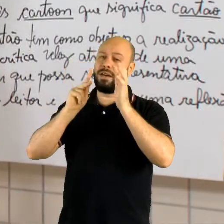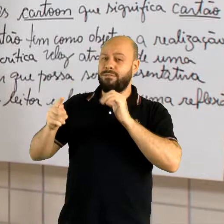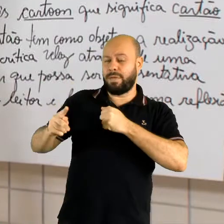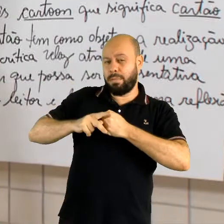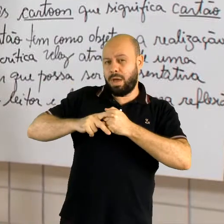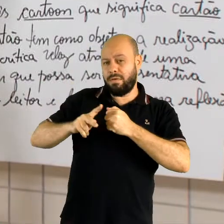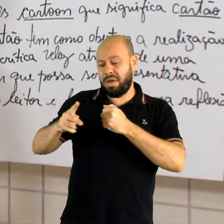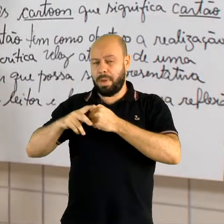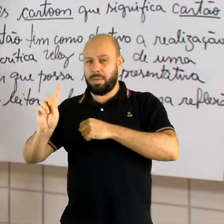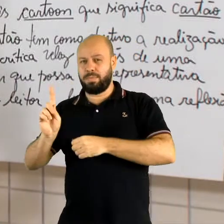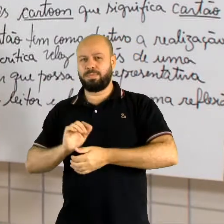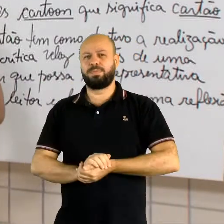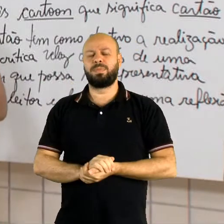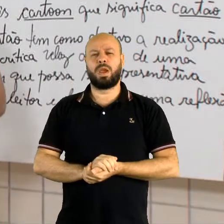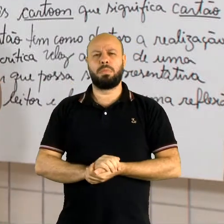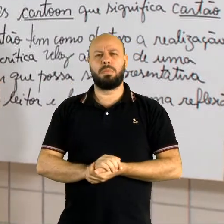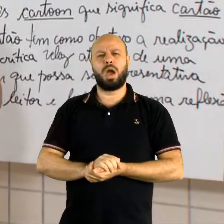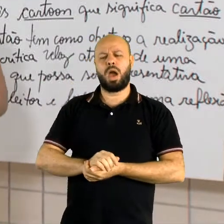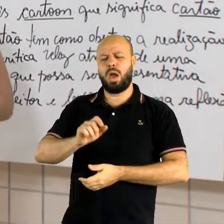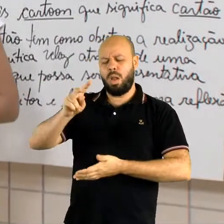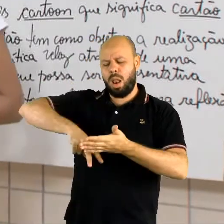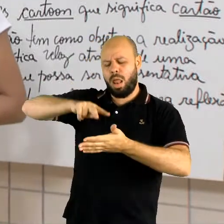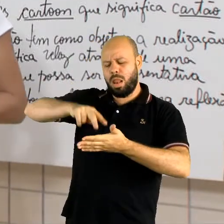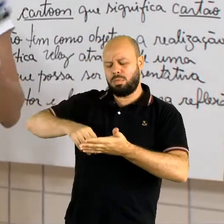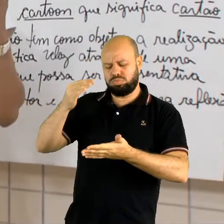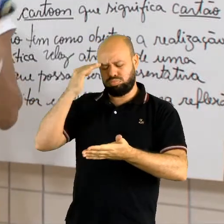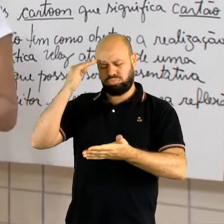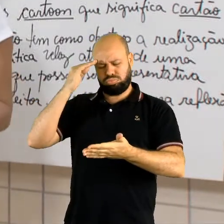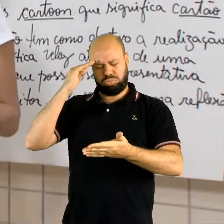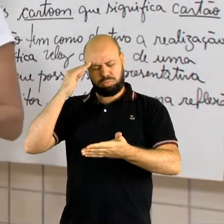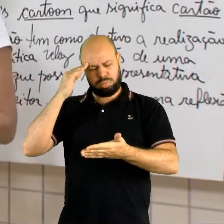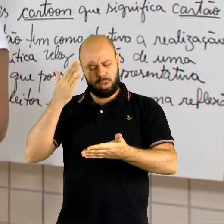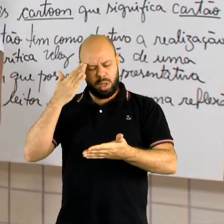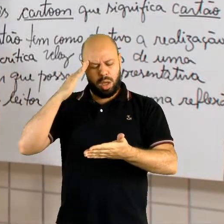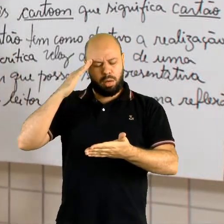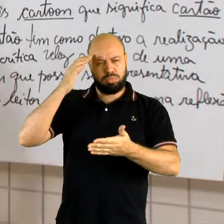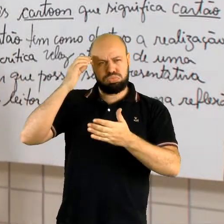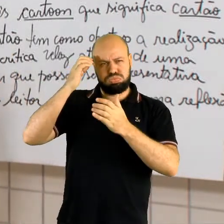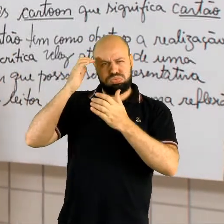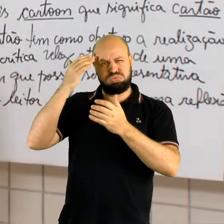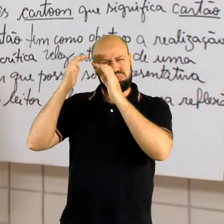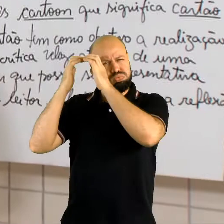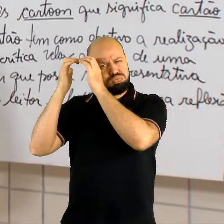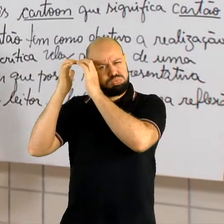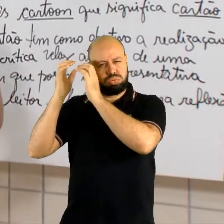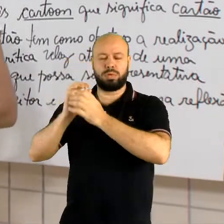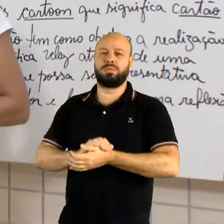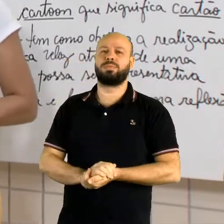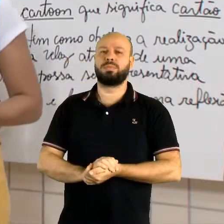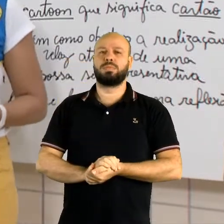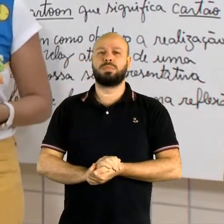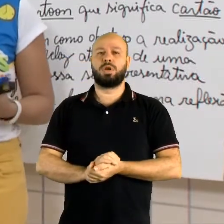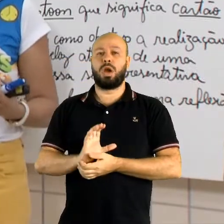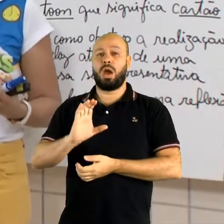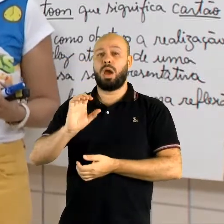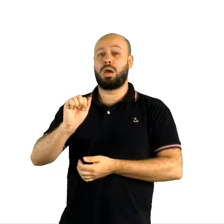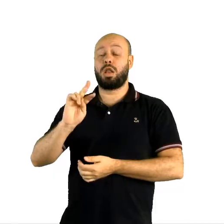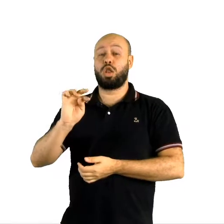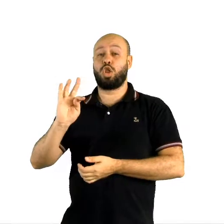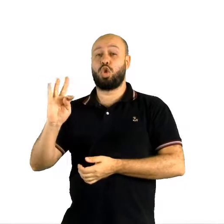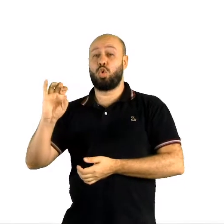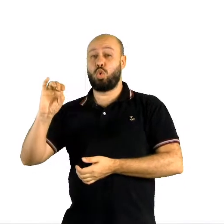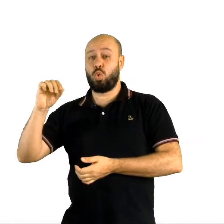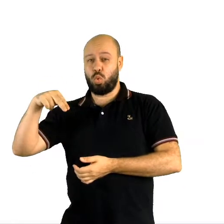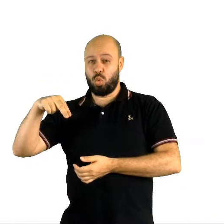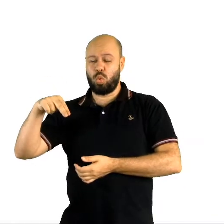E para levar o leitor a refletir sobre o cotidiano, assuntos do cotidiano. O nome cartoon, ele vem de onde? De onde